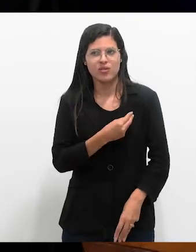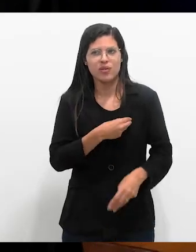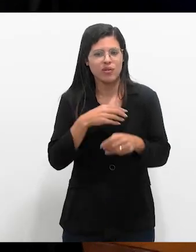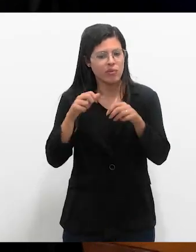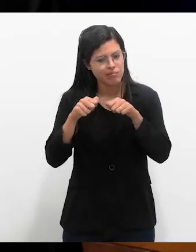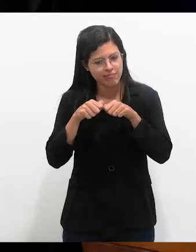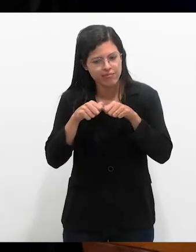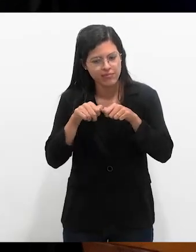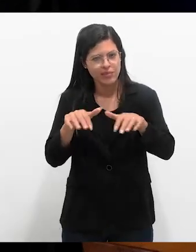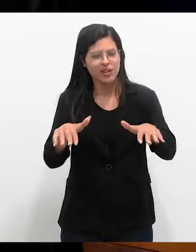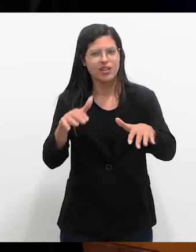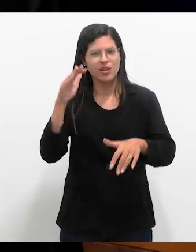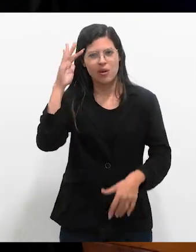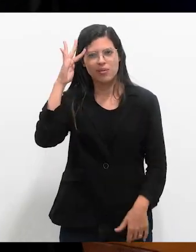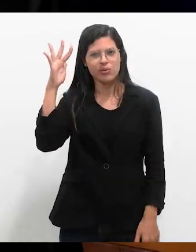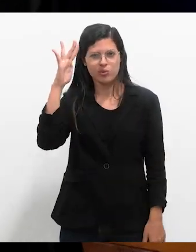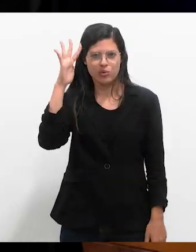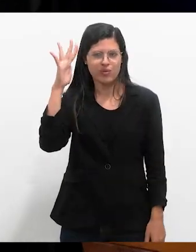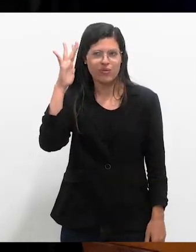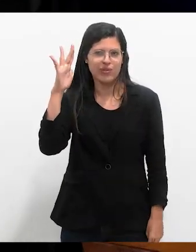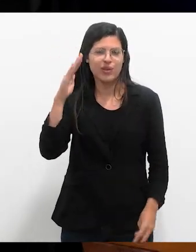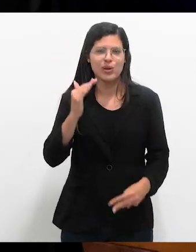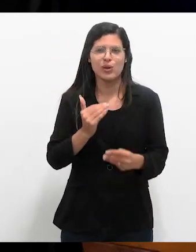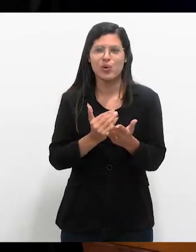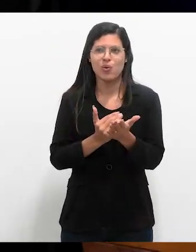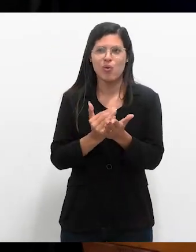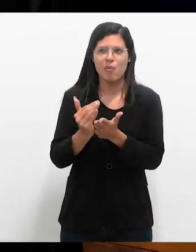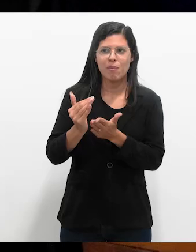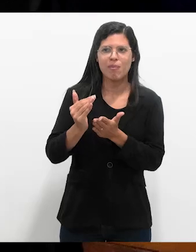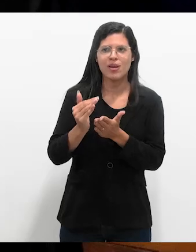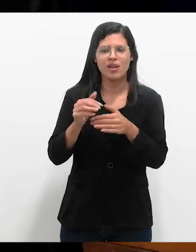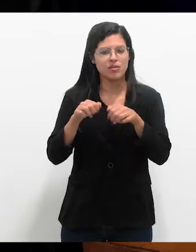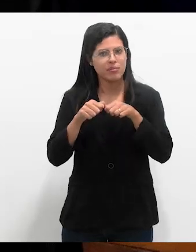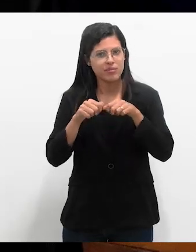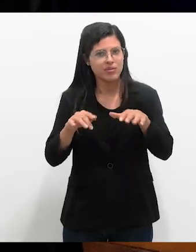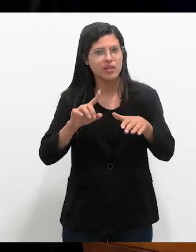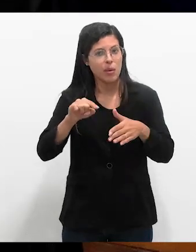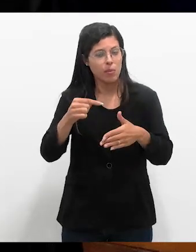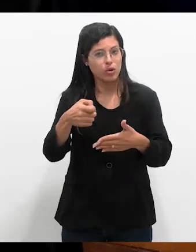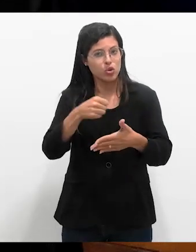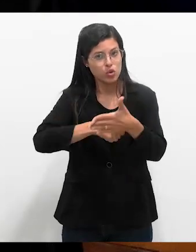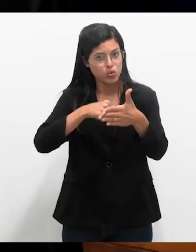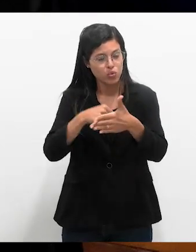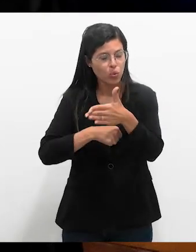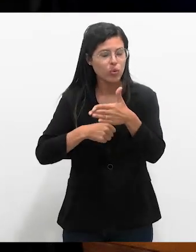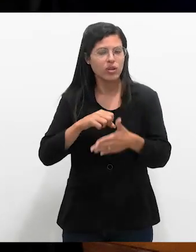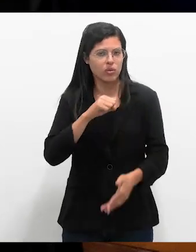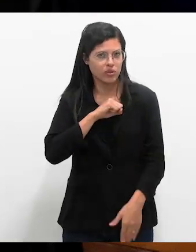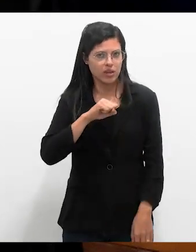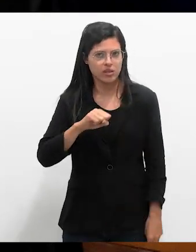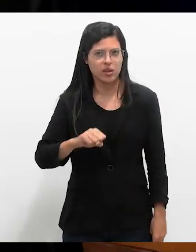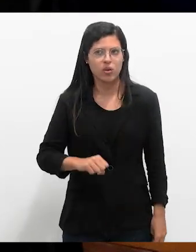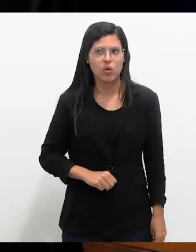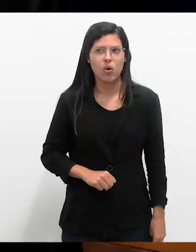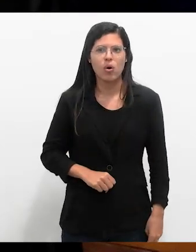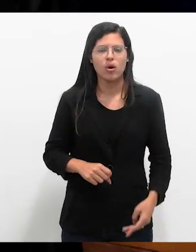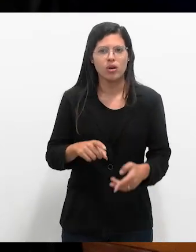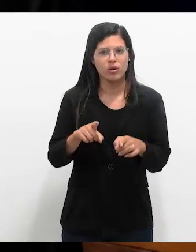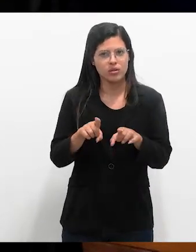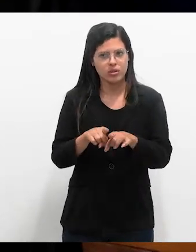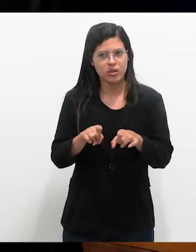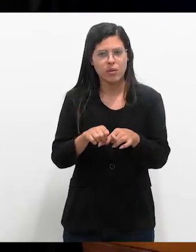está realmente propagando a nossa filosofia. O início, né, dessa propagação, eu diria, depois de muita luta de nossos sacerdotes, de